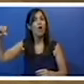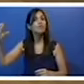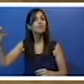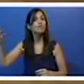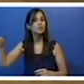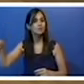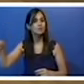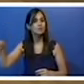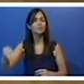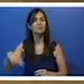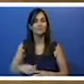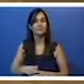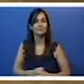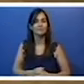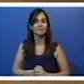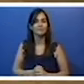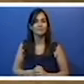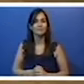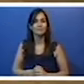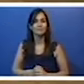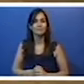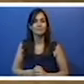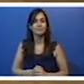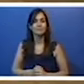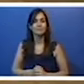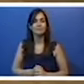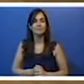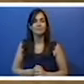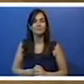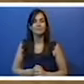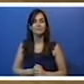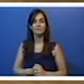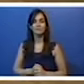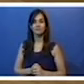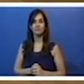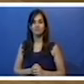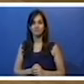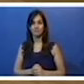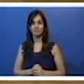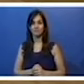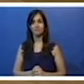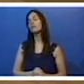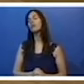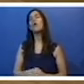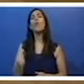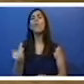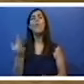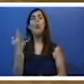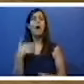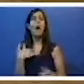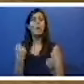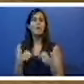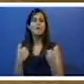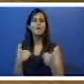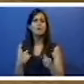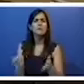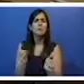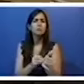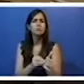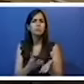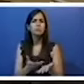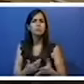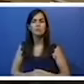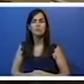lembra olha lá medida tá um centímetro 9 cm então quantas eu preciso dessa